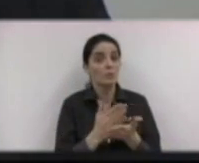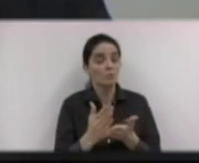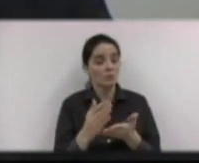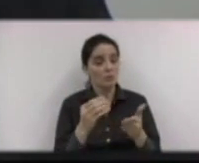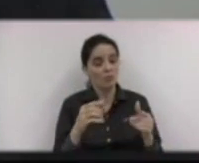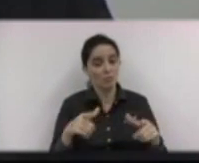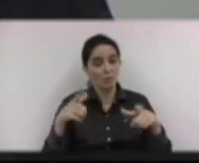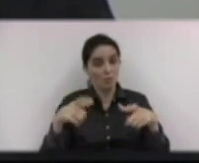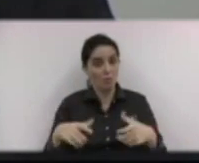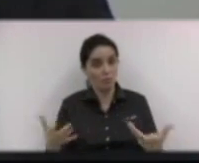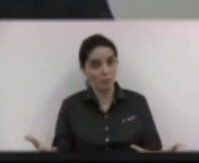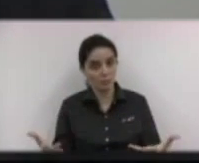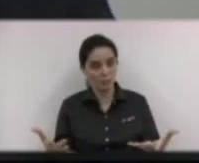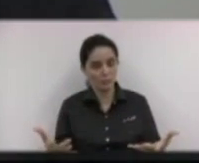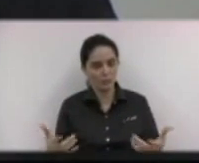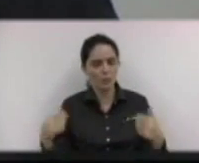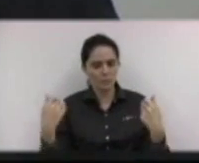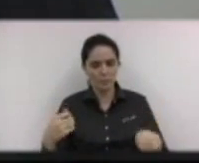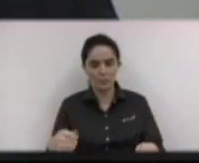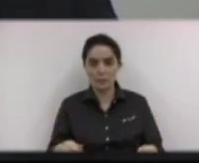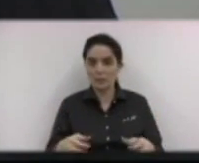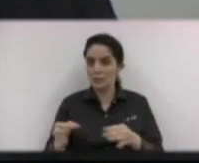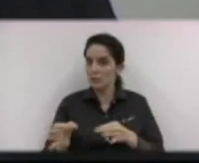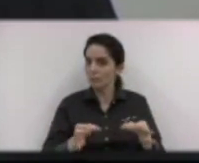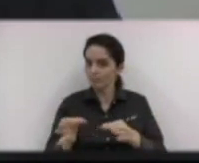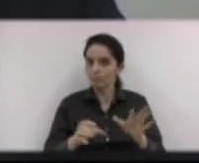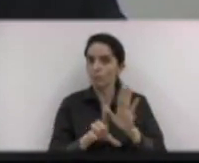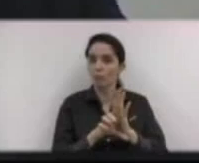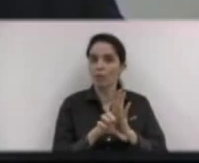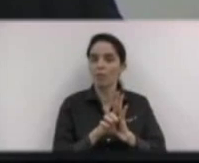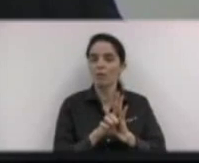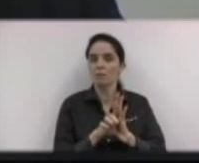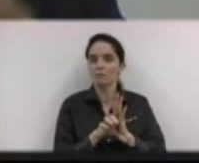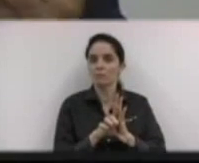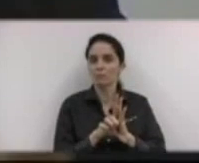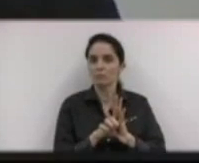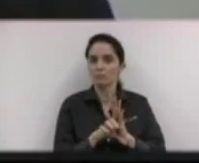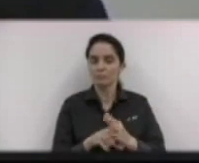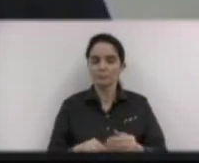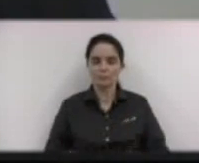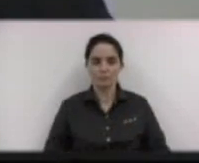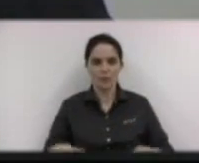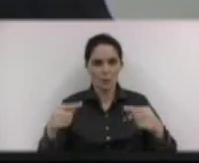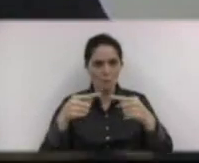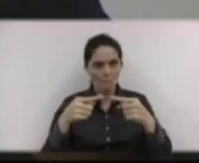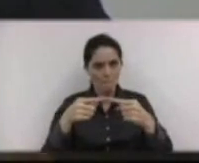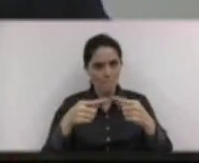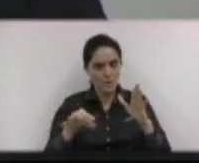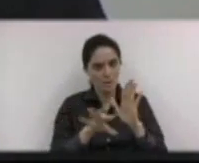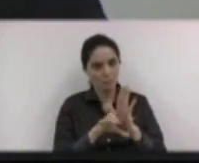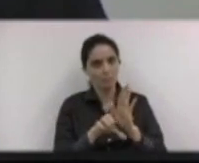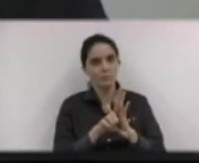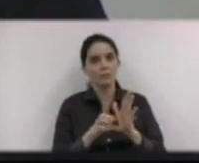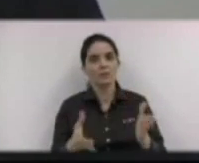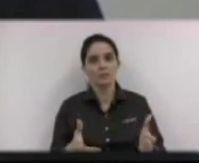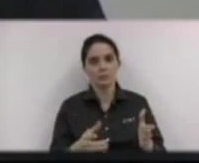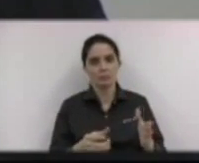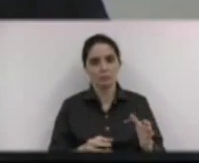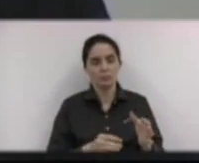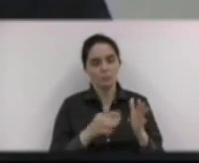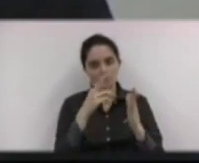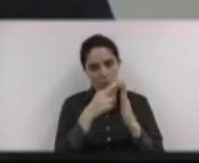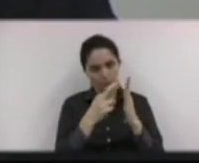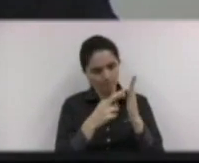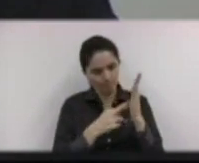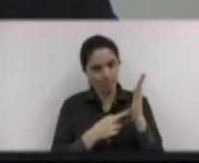cumprir a lei, se tudo estiver comprovado de forma regular, aí sim podemos deixar, mas